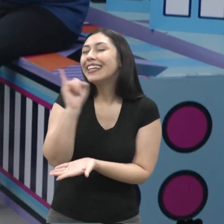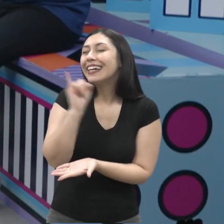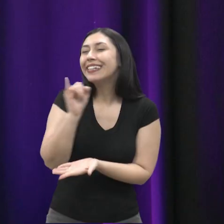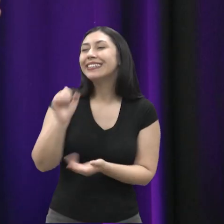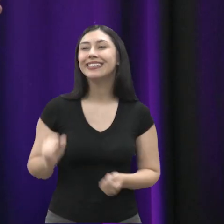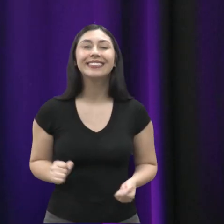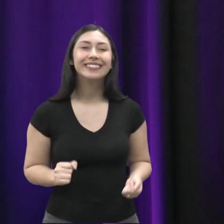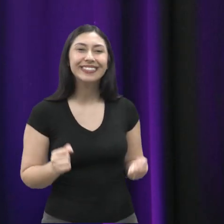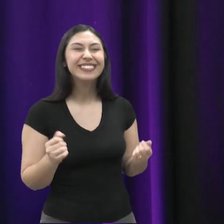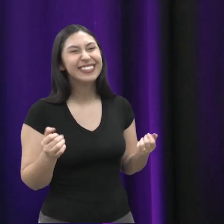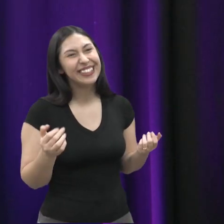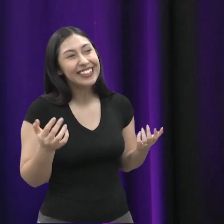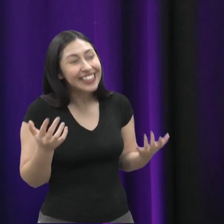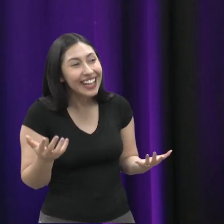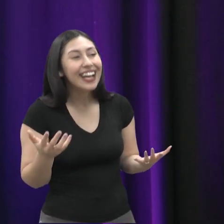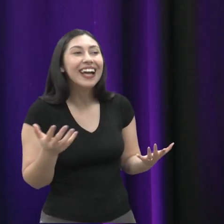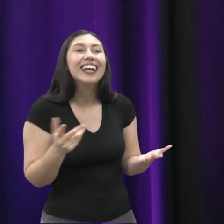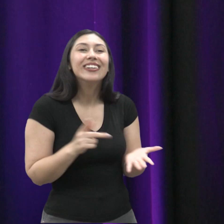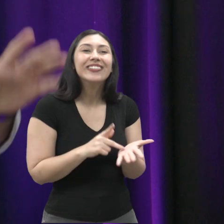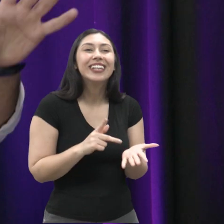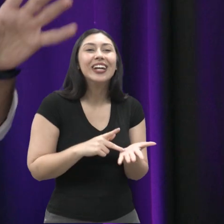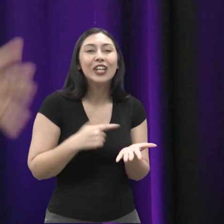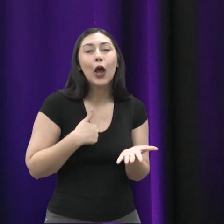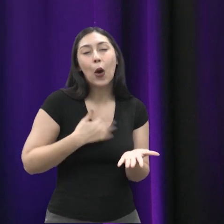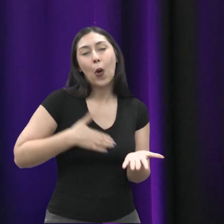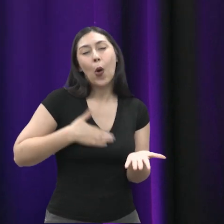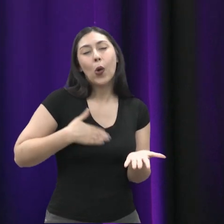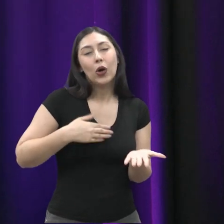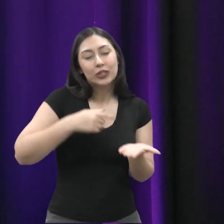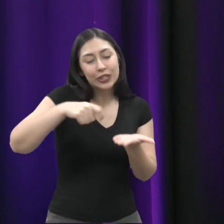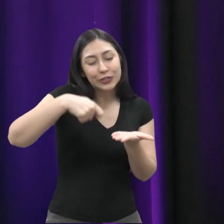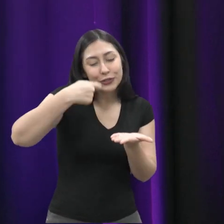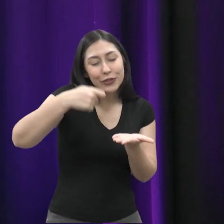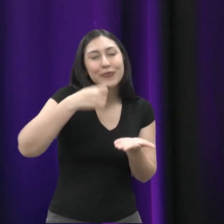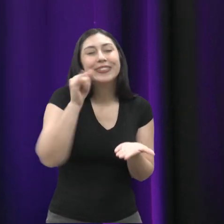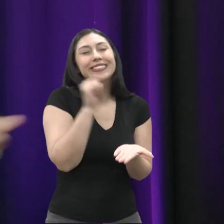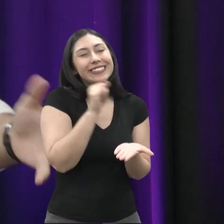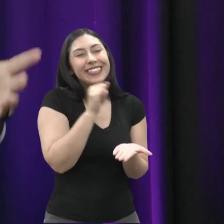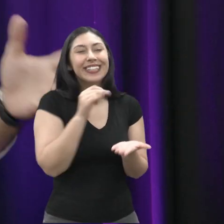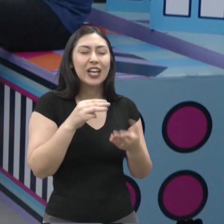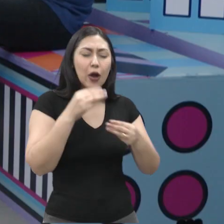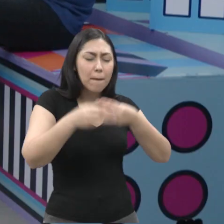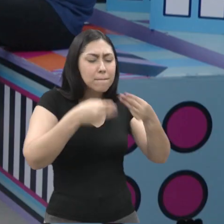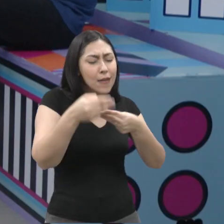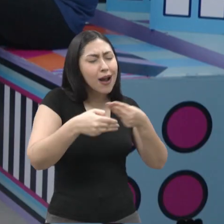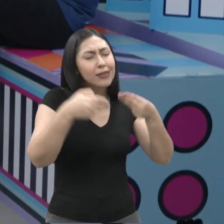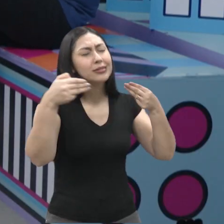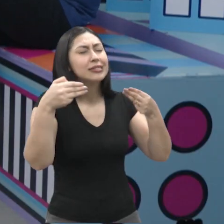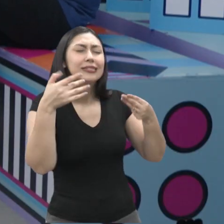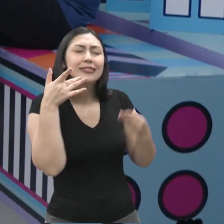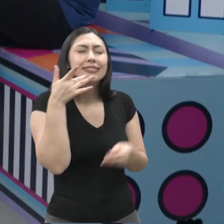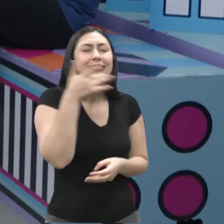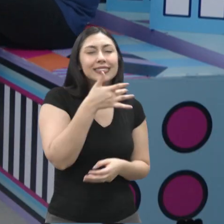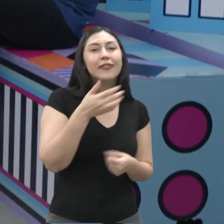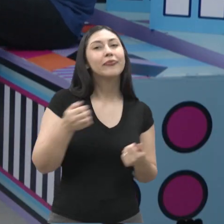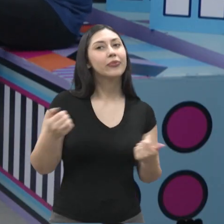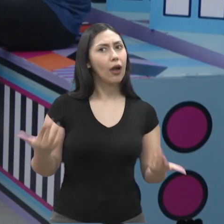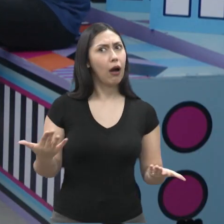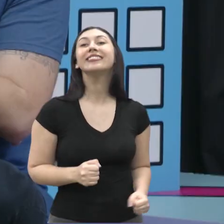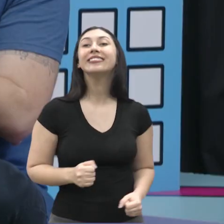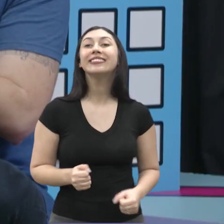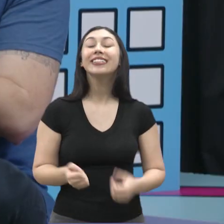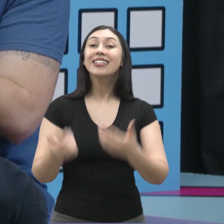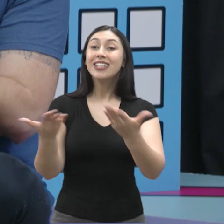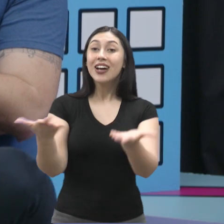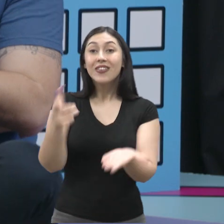Eu vou assumir aqui que a culinária italiana é a que mais chama a minha atenção mesmo. Não tem jeito. Olha Um aí. macarrãozinho ali, um molhinho. Quem não gosta não tem